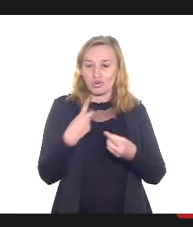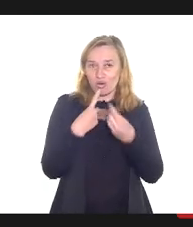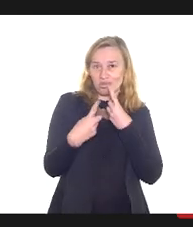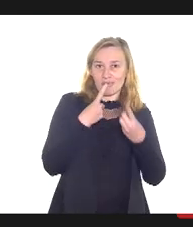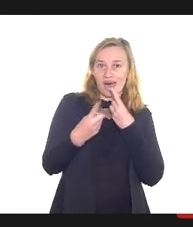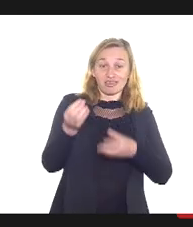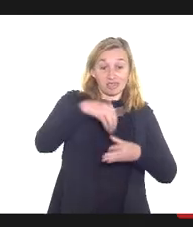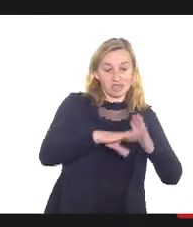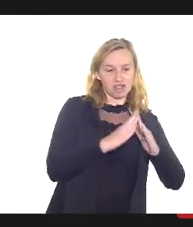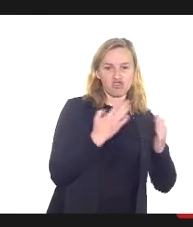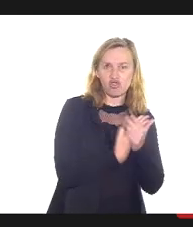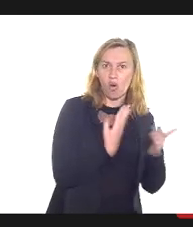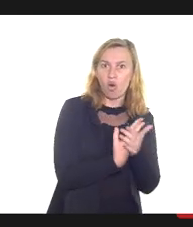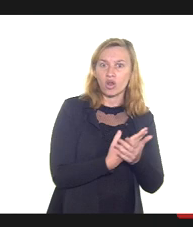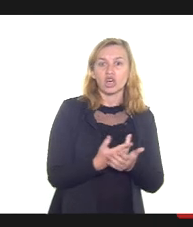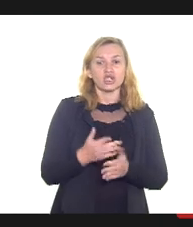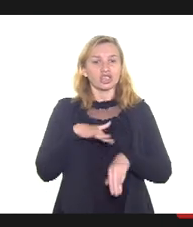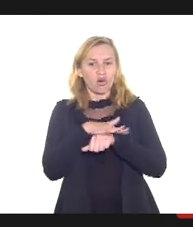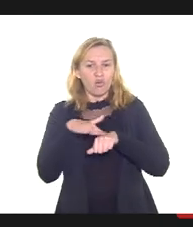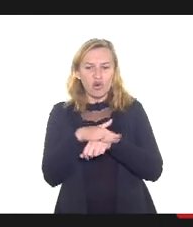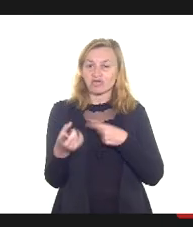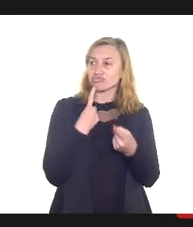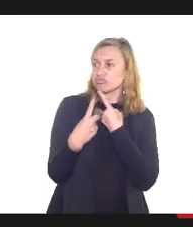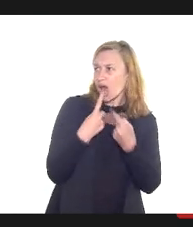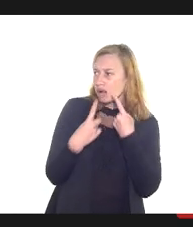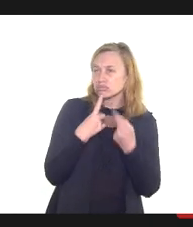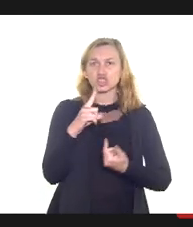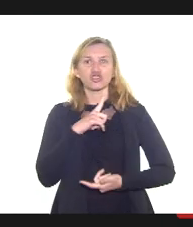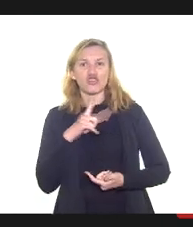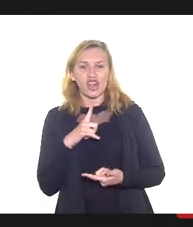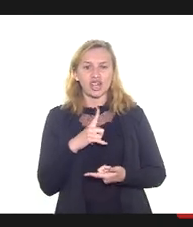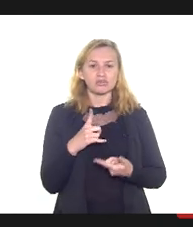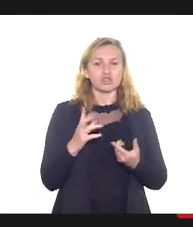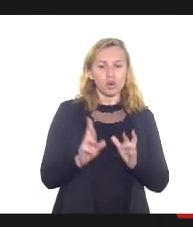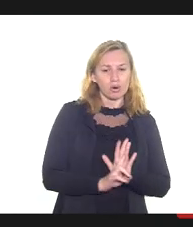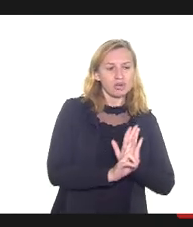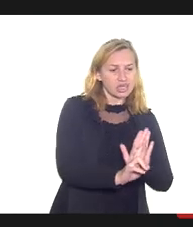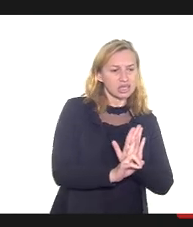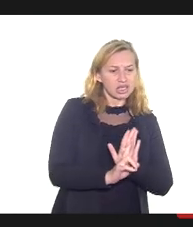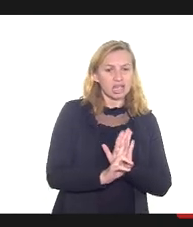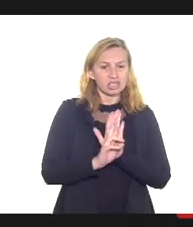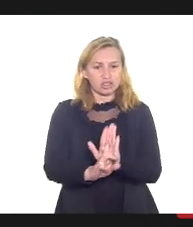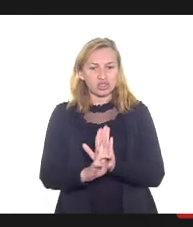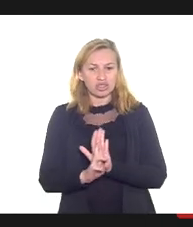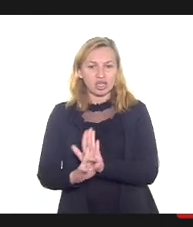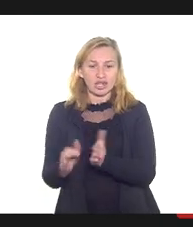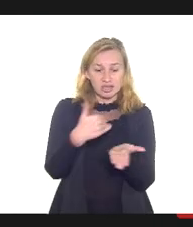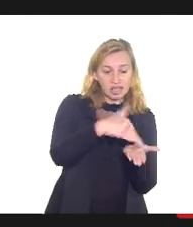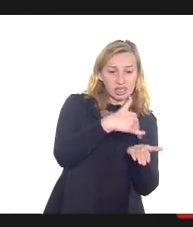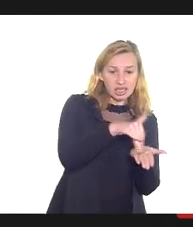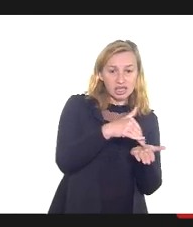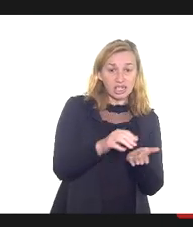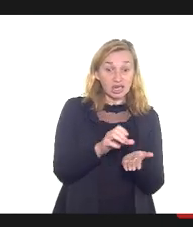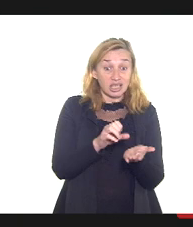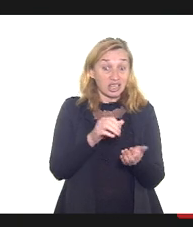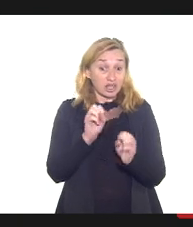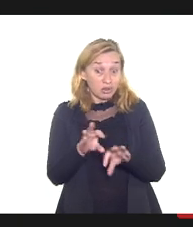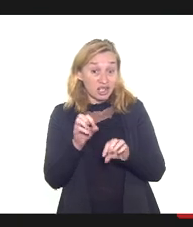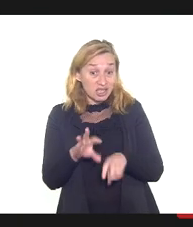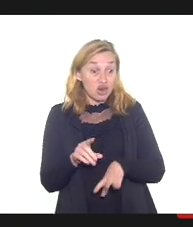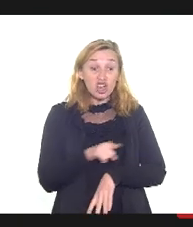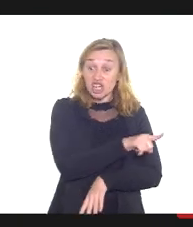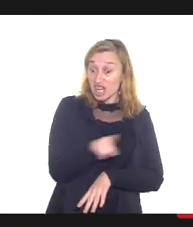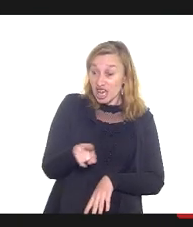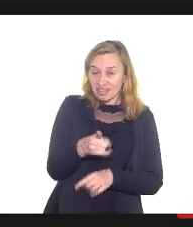escolares. O que a gente, na conversa e diálogo que tivemos com os representantes da Secretaria da SEDUC, foi de que